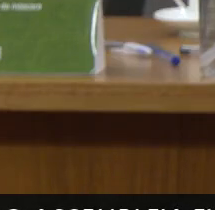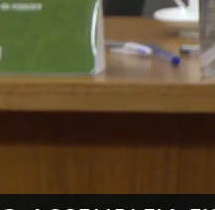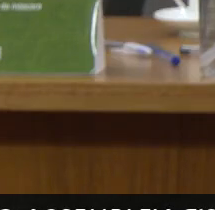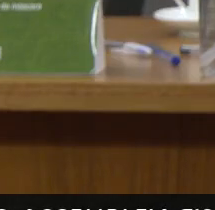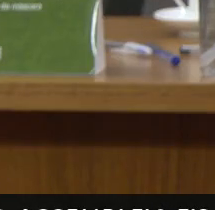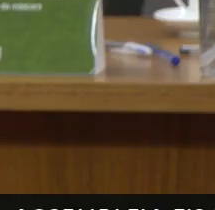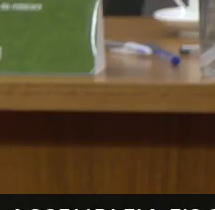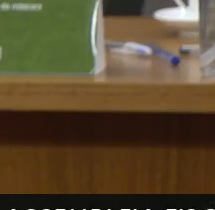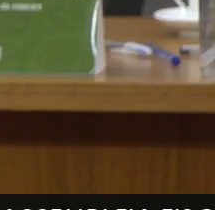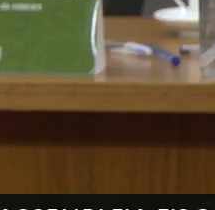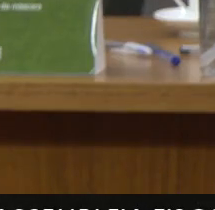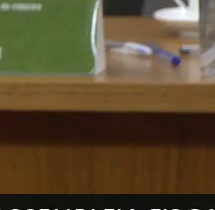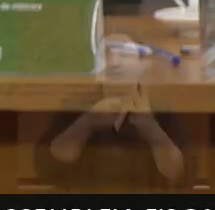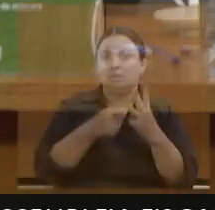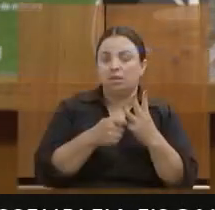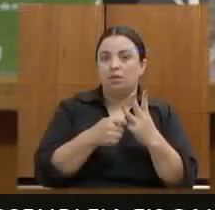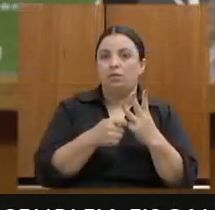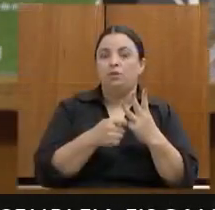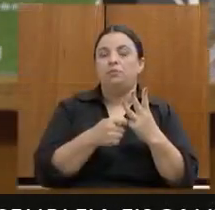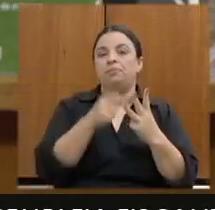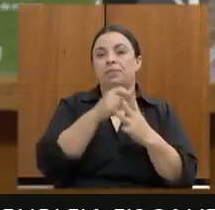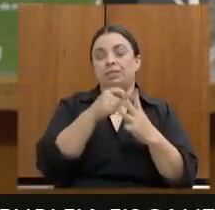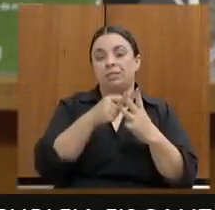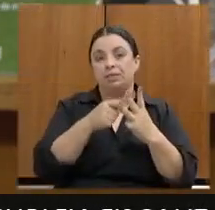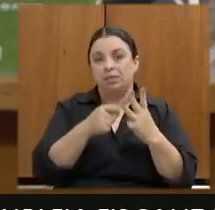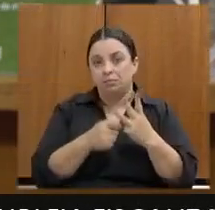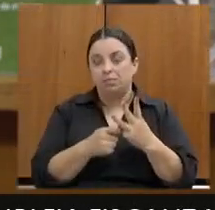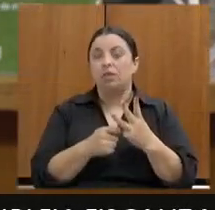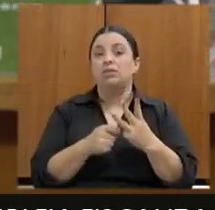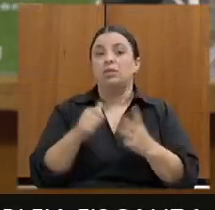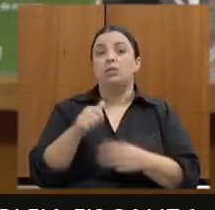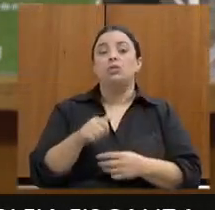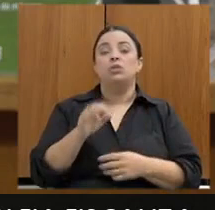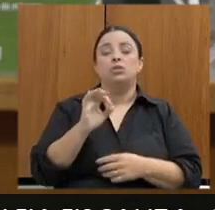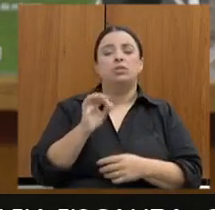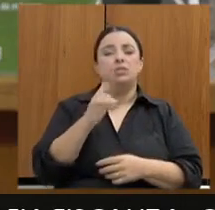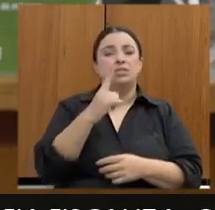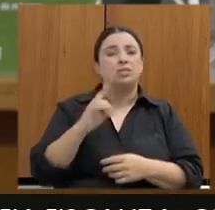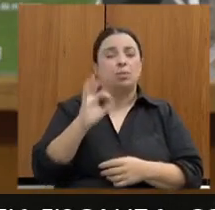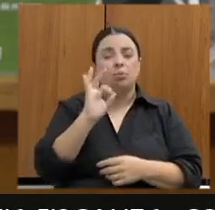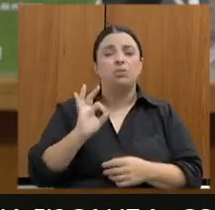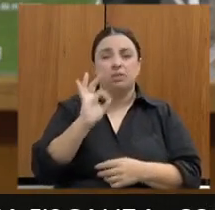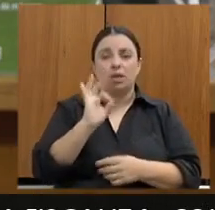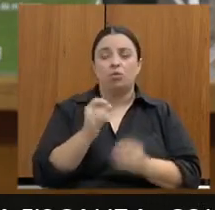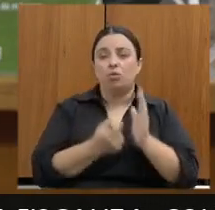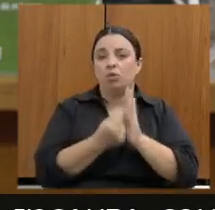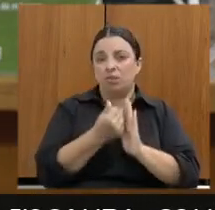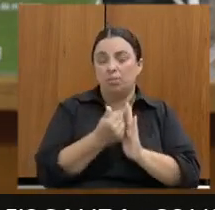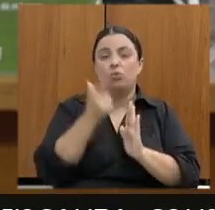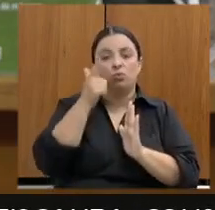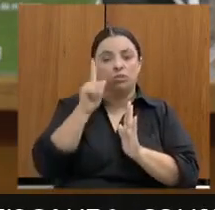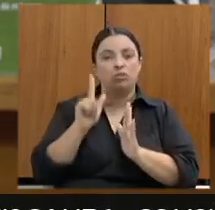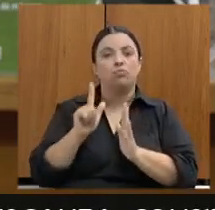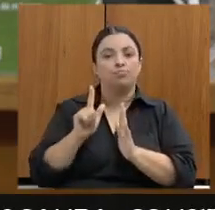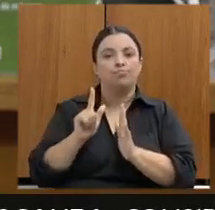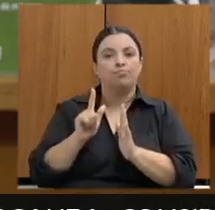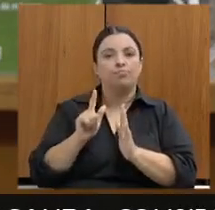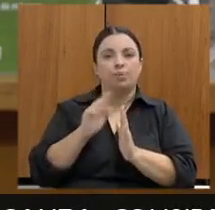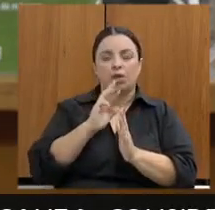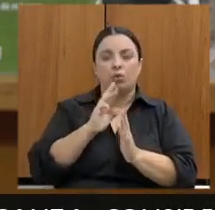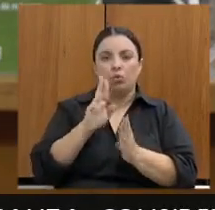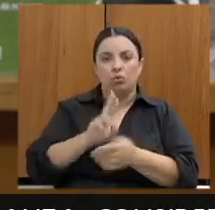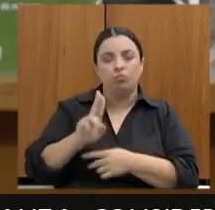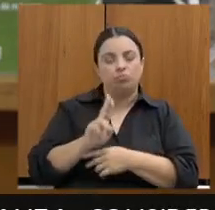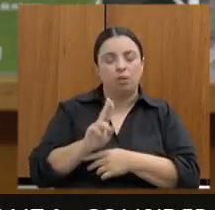73,48 of por cento do nosso orçamento foi atendido próximo o orçamento total agora não